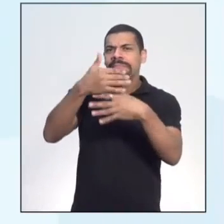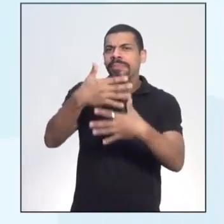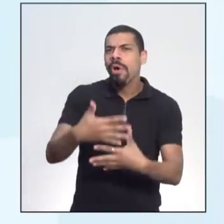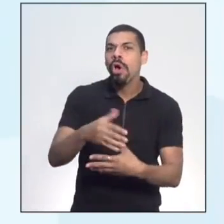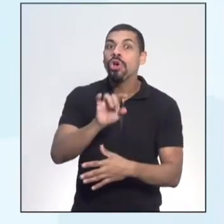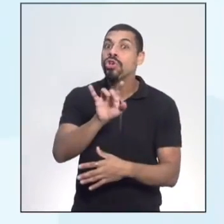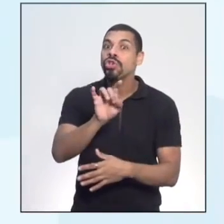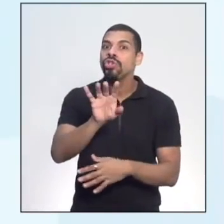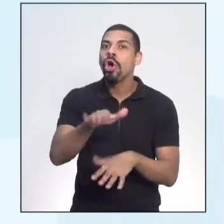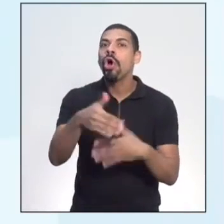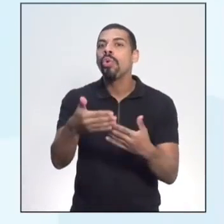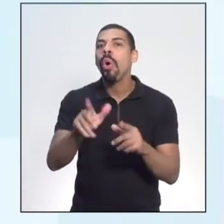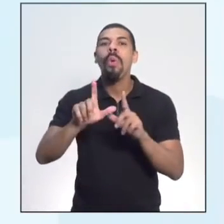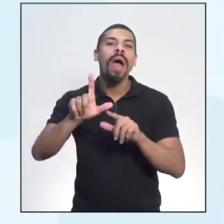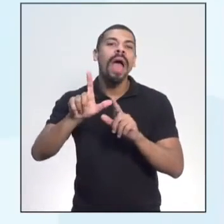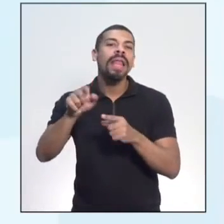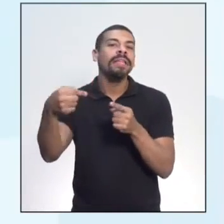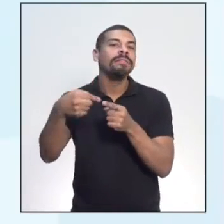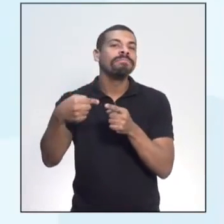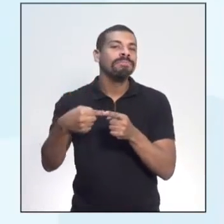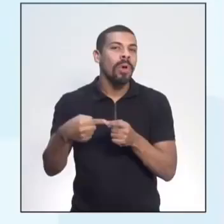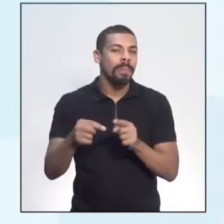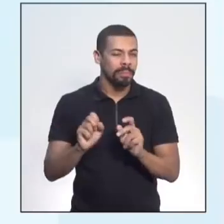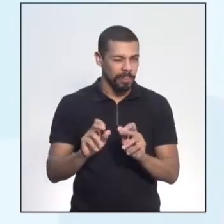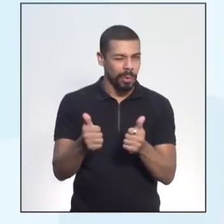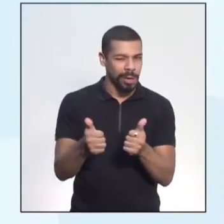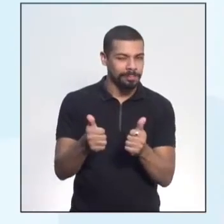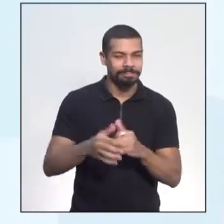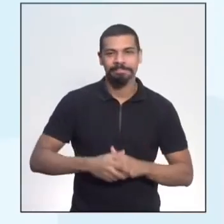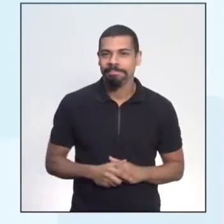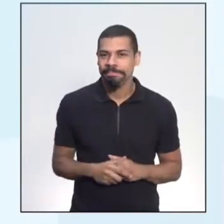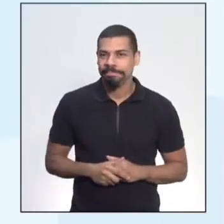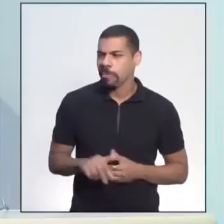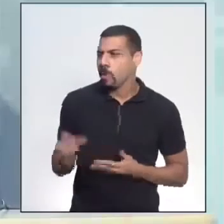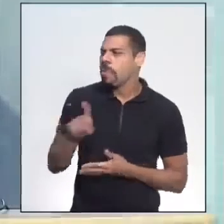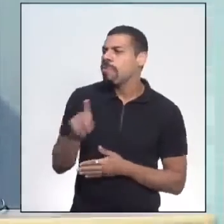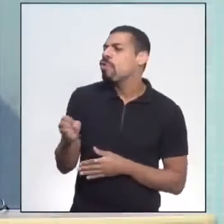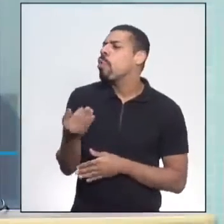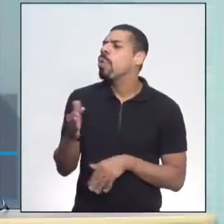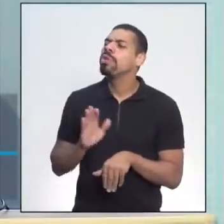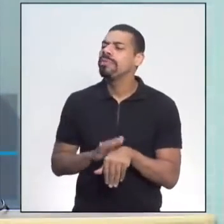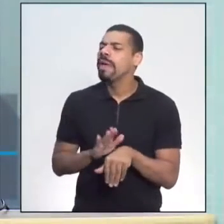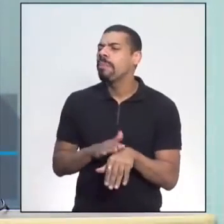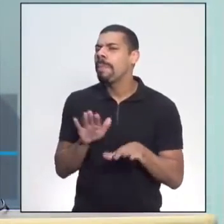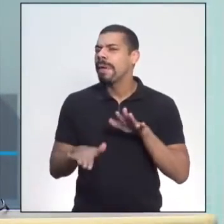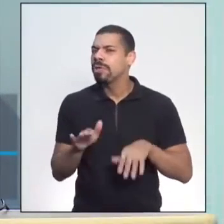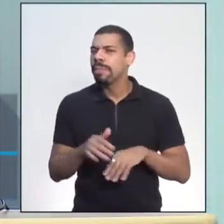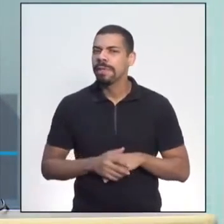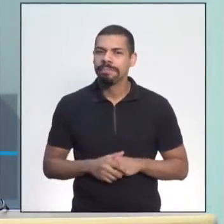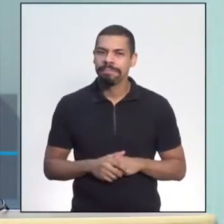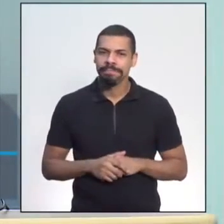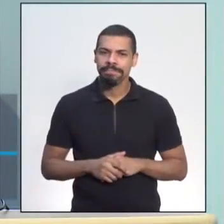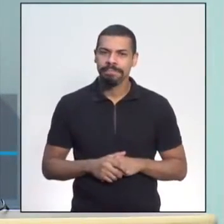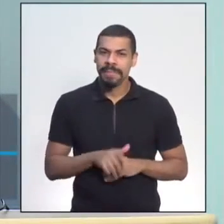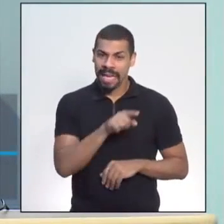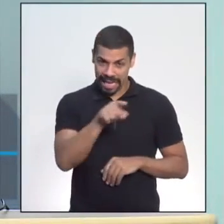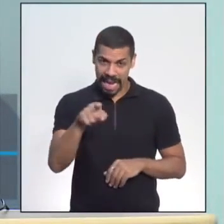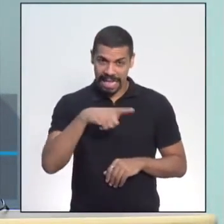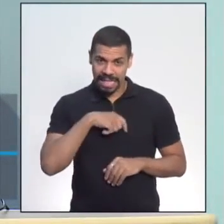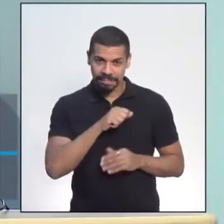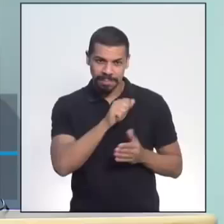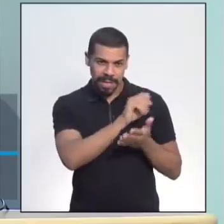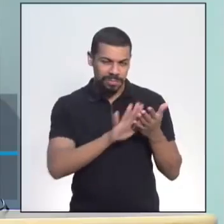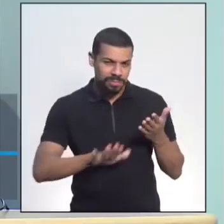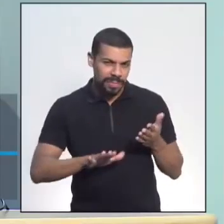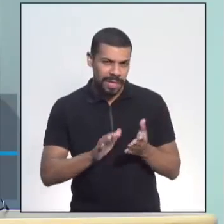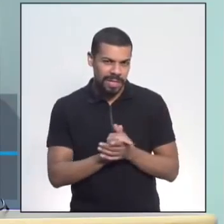responder somente a letra da alternativa. Tudo bem? Professora Inês, quanto tempo nós temos para esse chat? Professora Roberta,